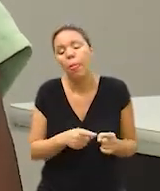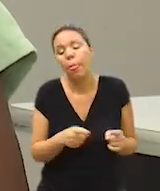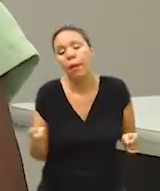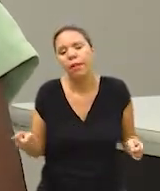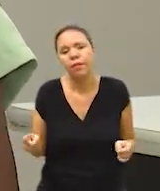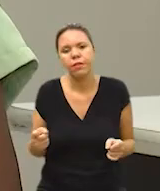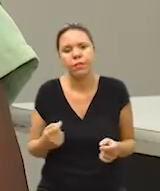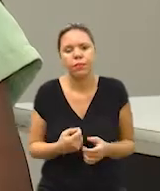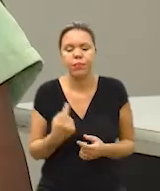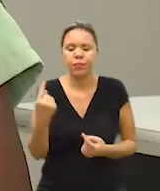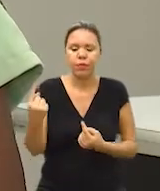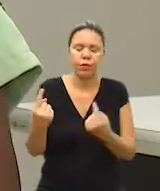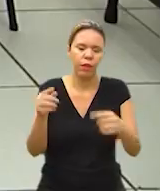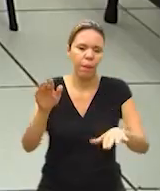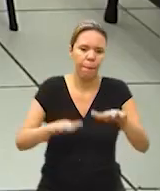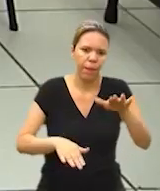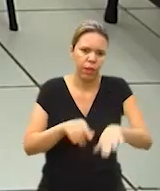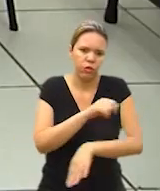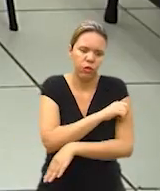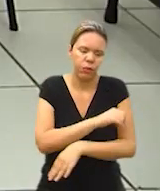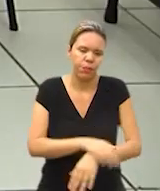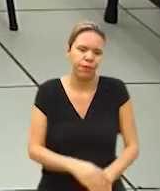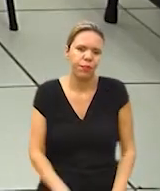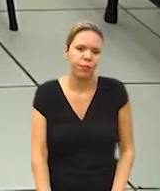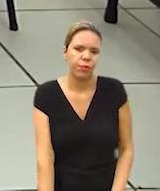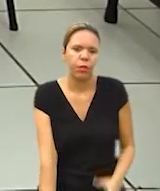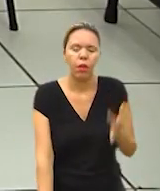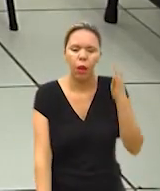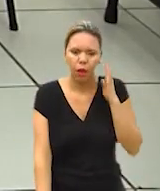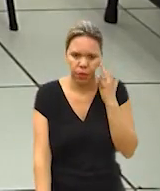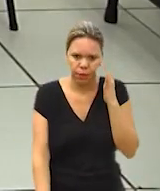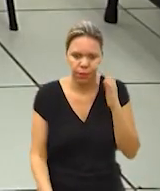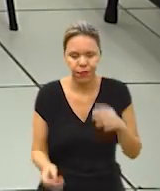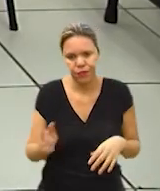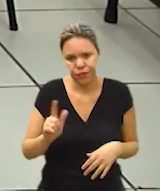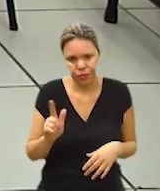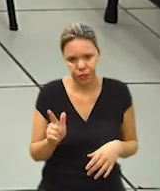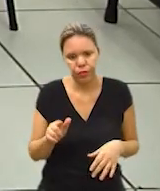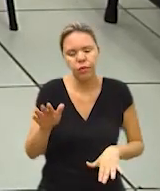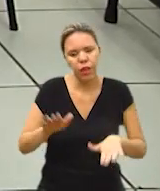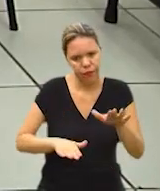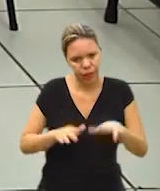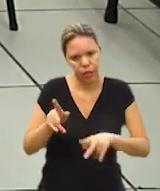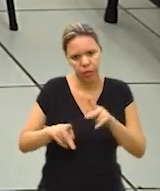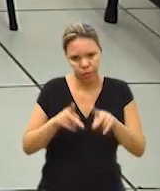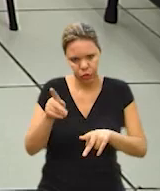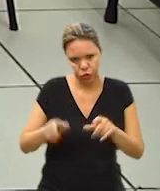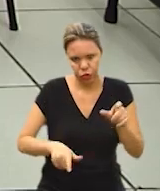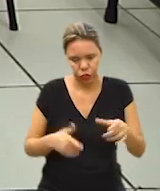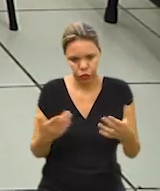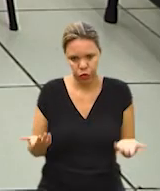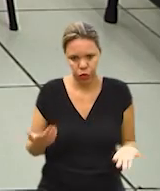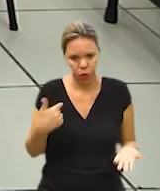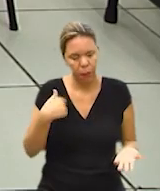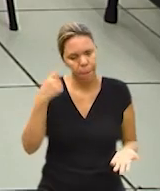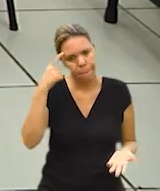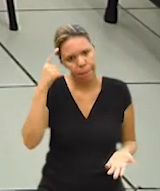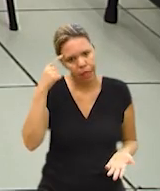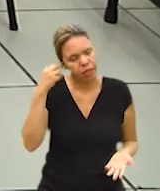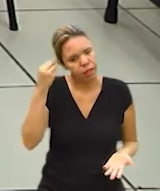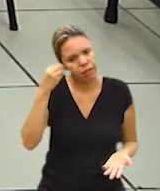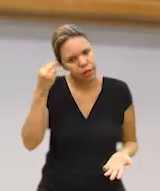ou aí vai de aluno para aluno? Eu acho que, é claro que isso varia, mas eu penso